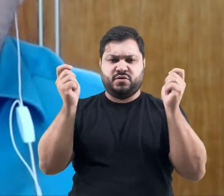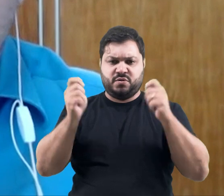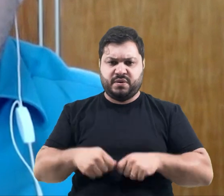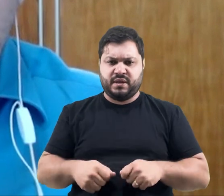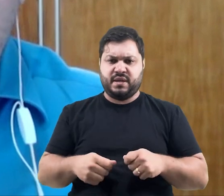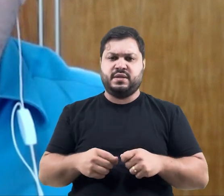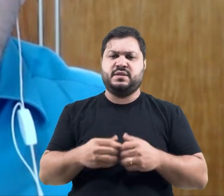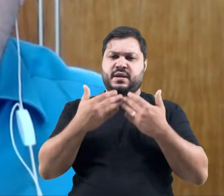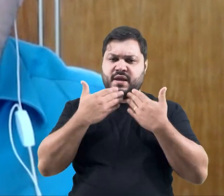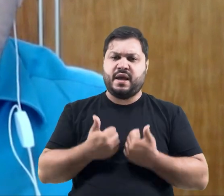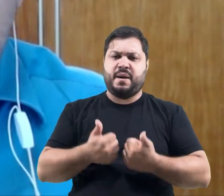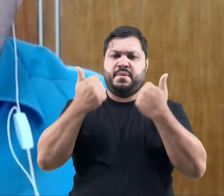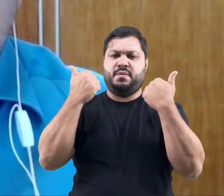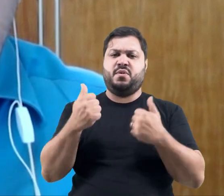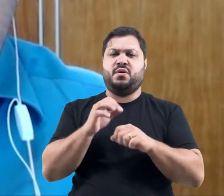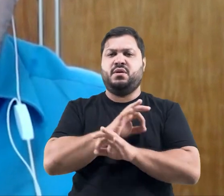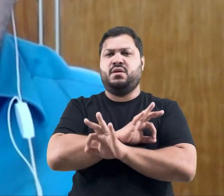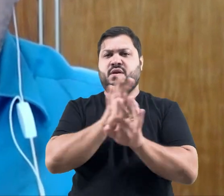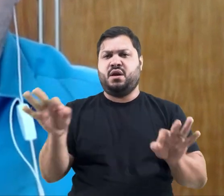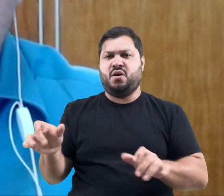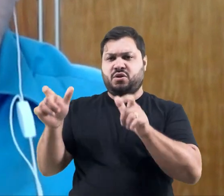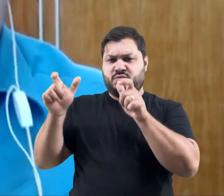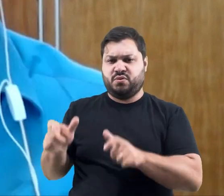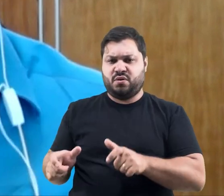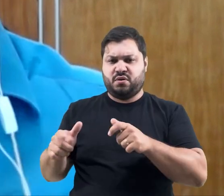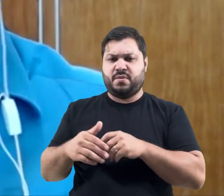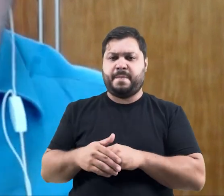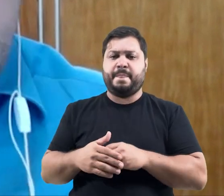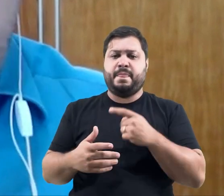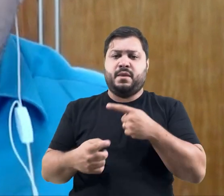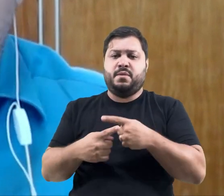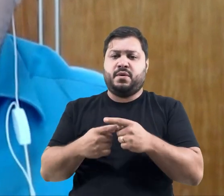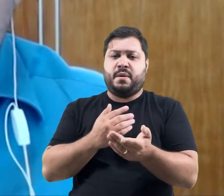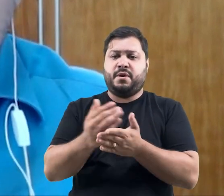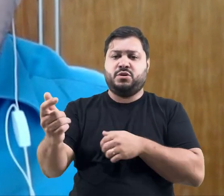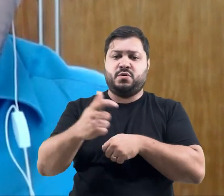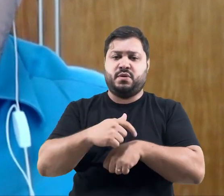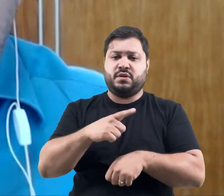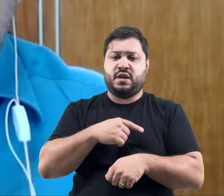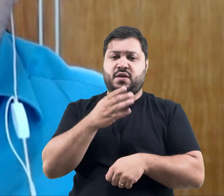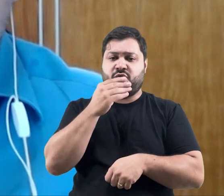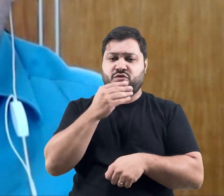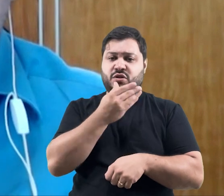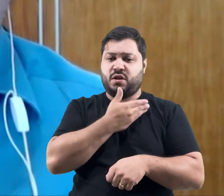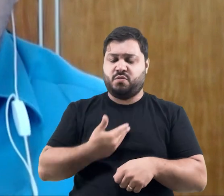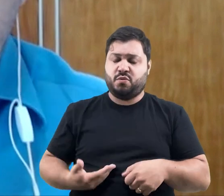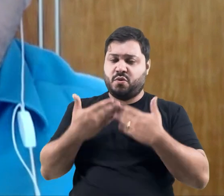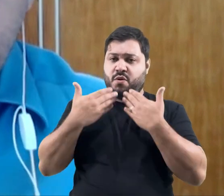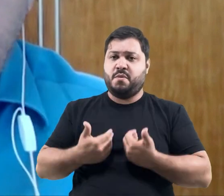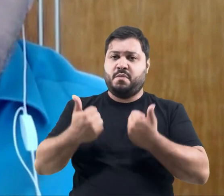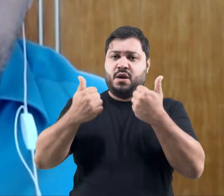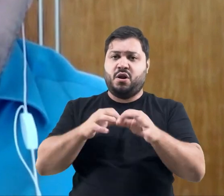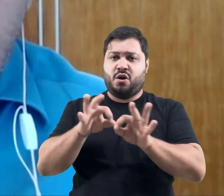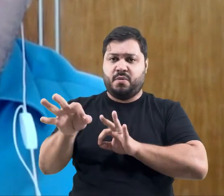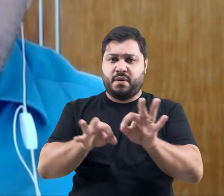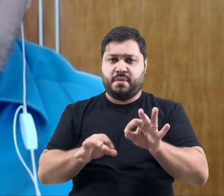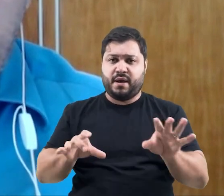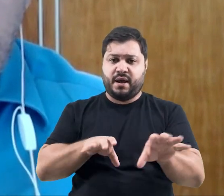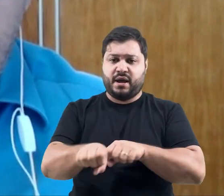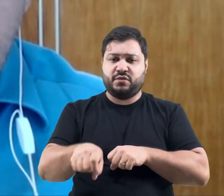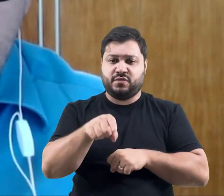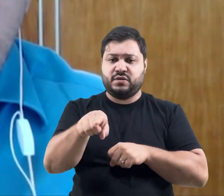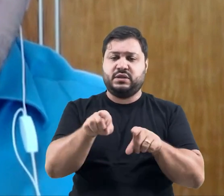ele desenvolve suas competências, ele se aprimora e é ótimo para o órgão, né? Que a partir do momento que você tem servidores